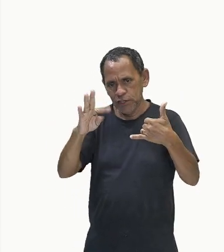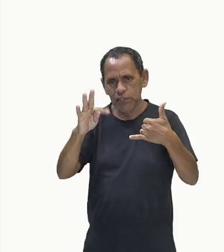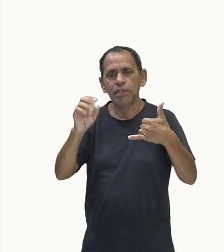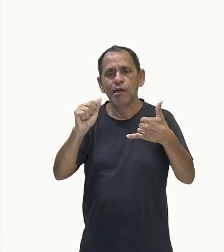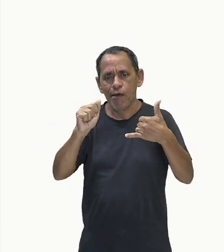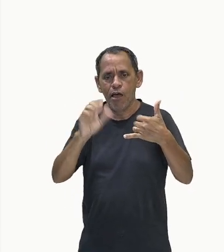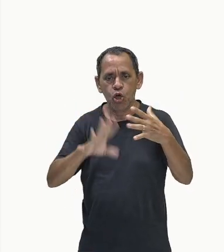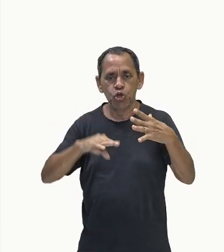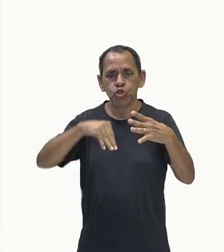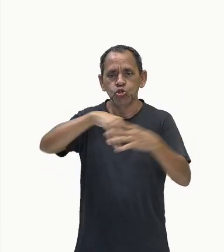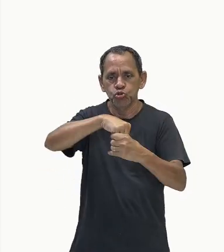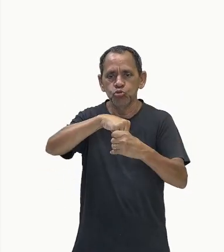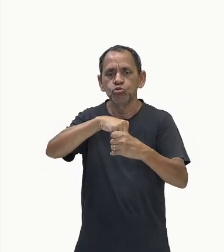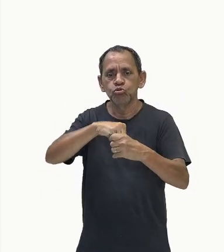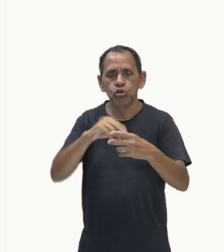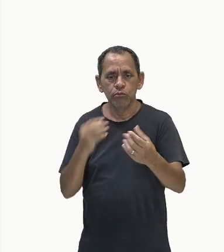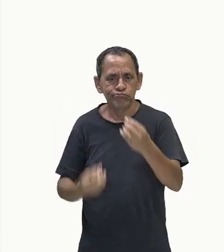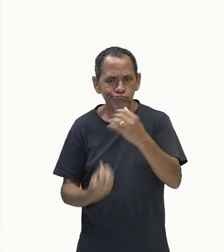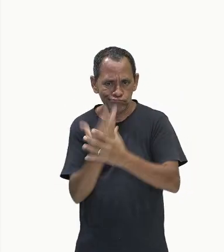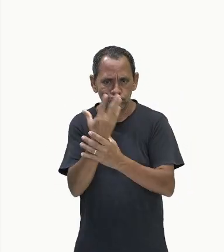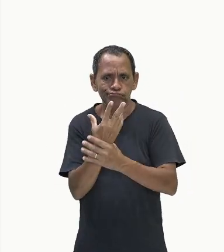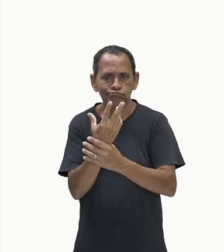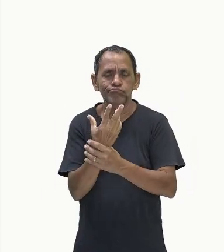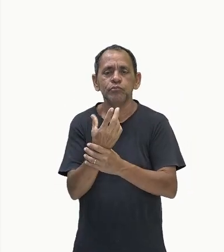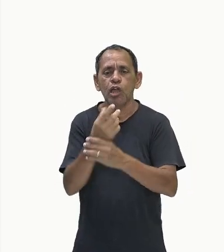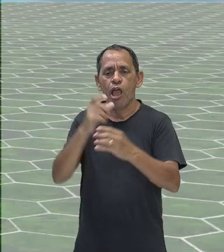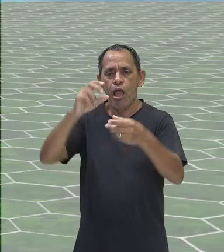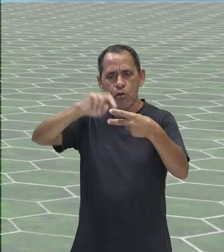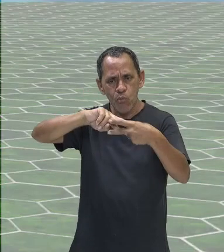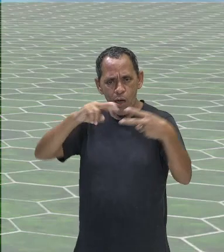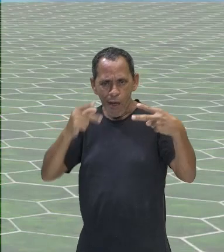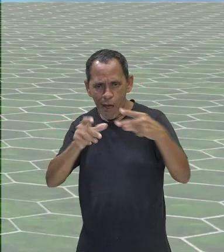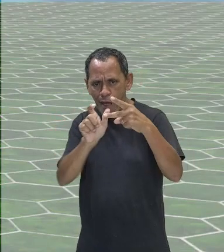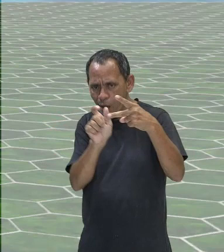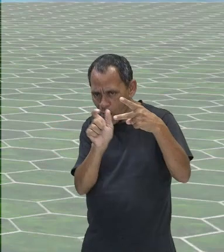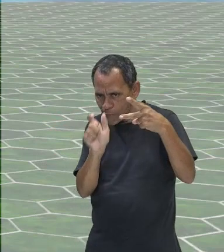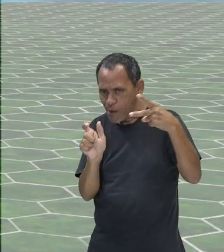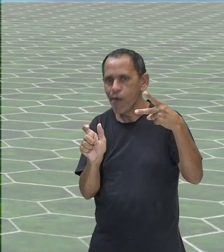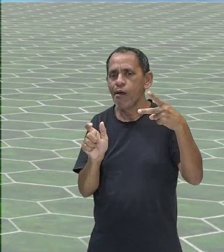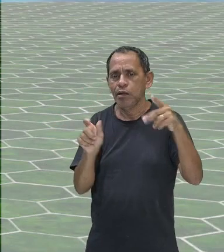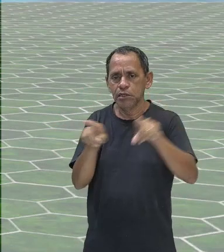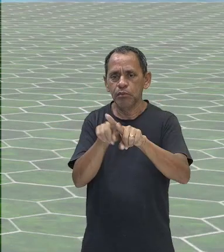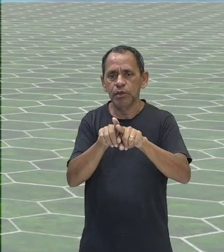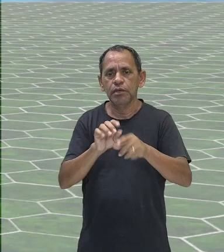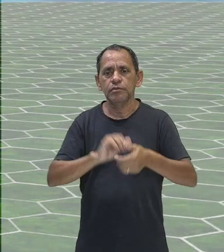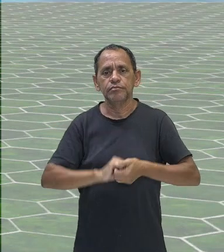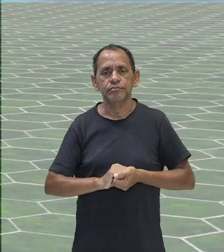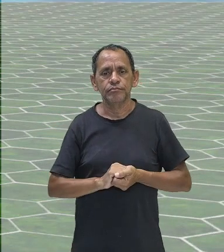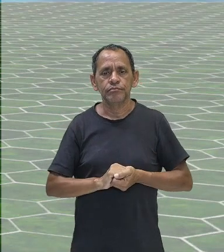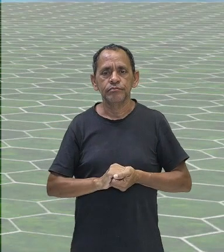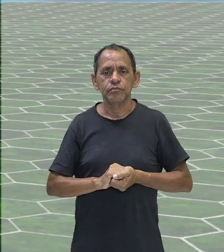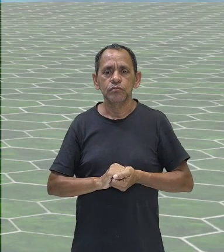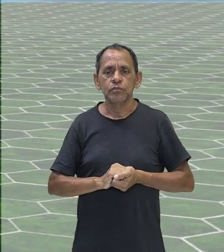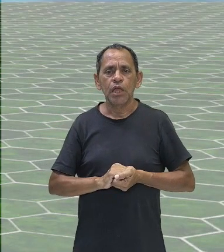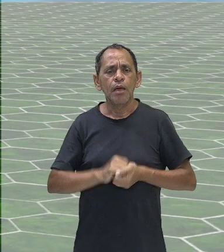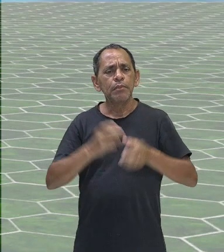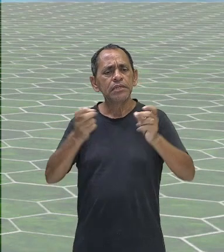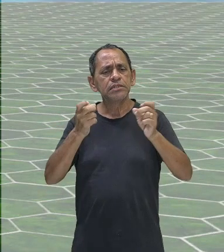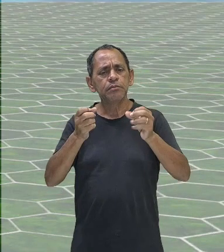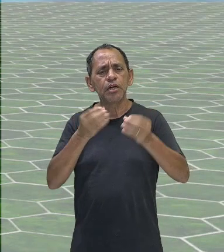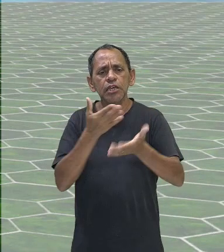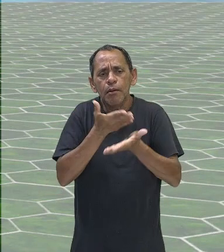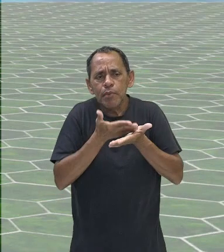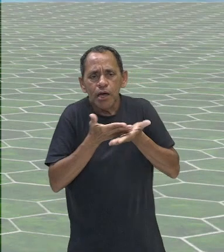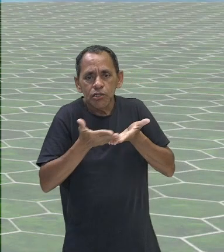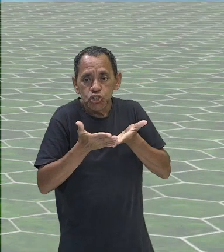deles formam os genes. Nós temos também que estes genes, eles são ali a partir